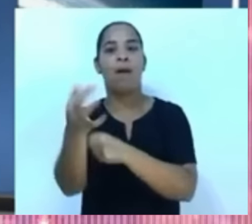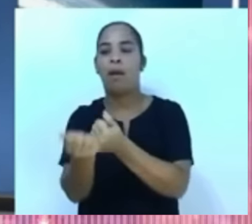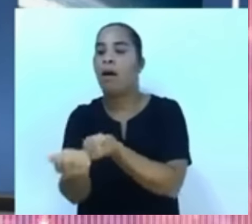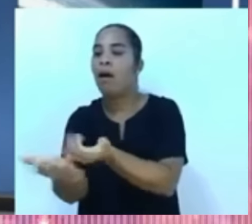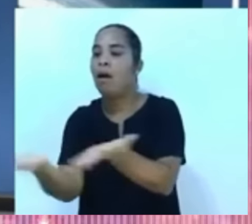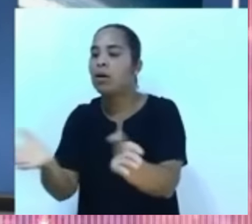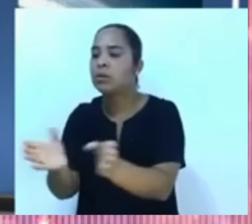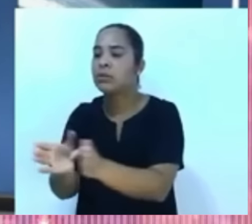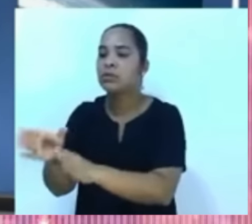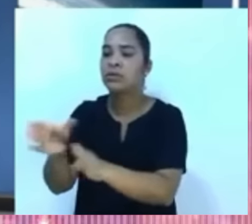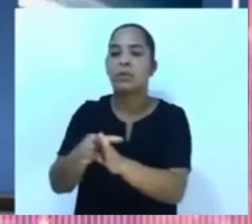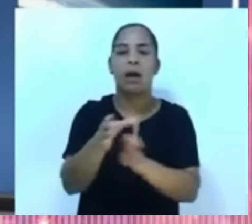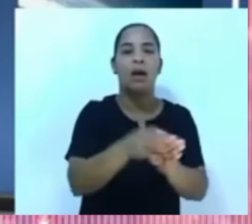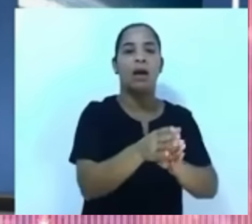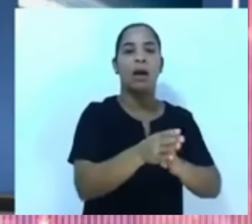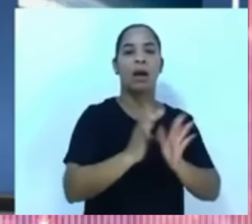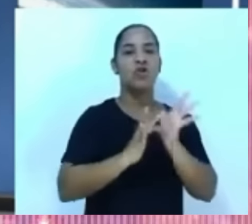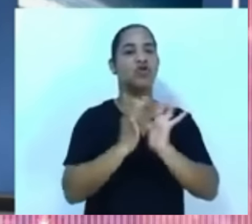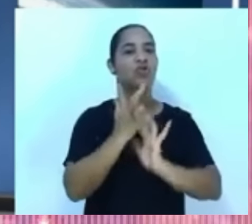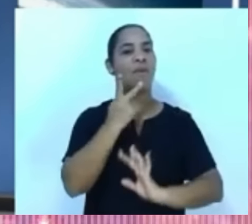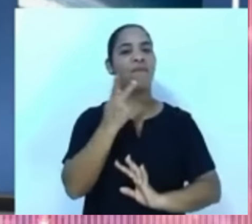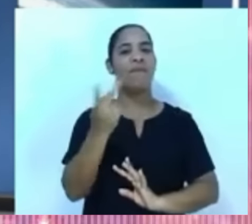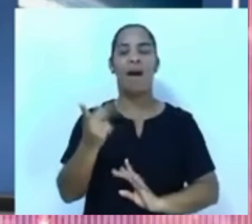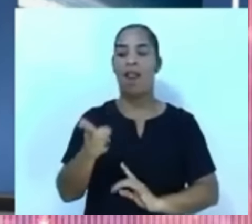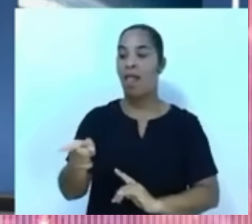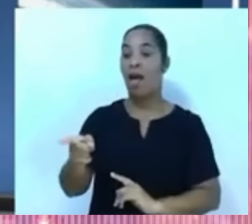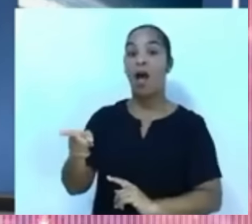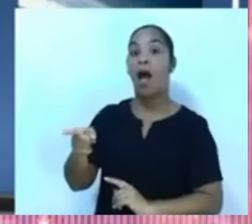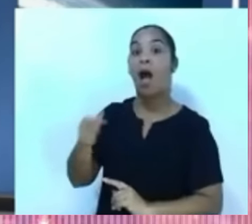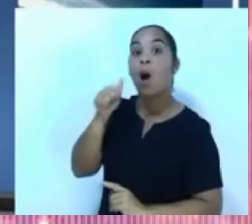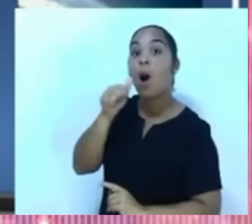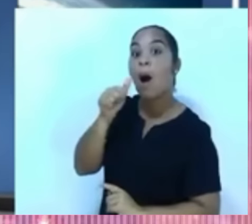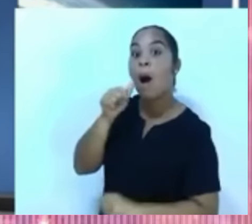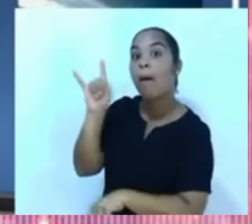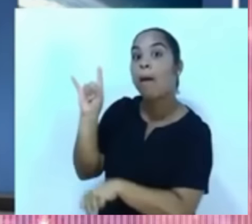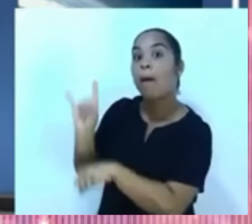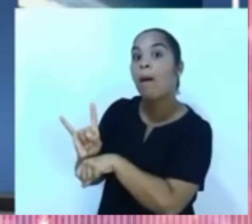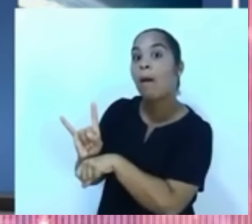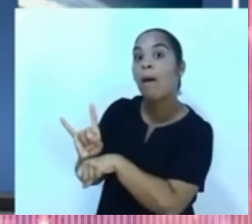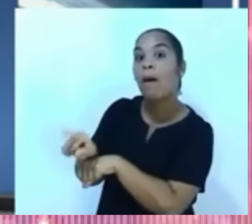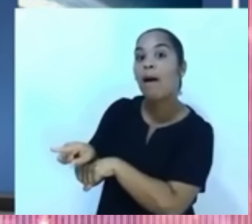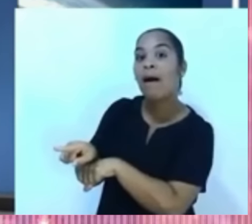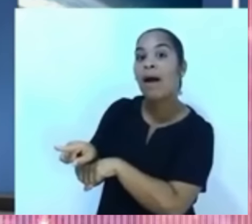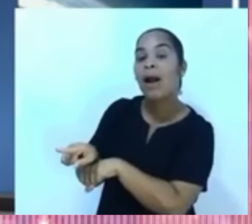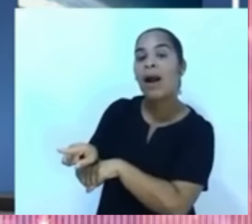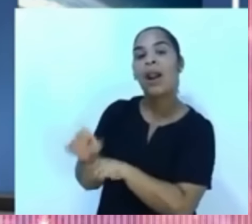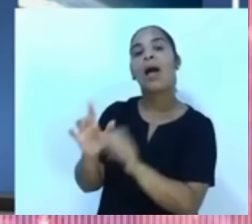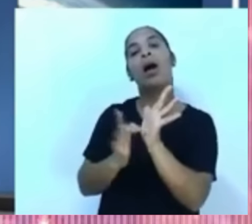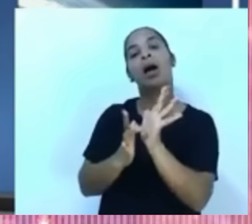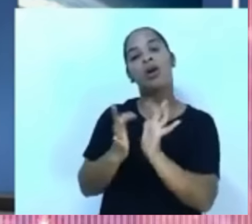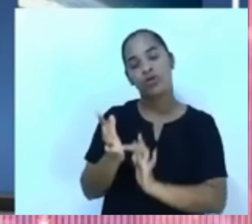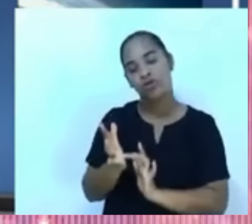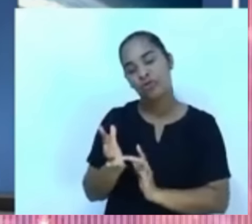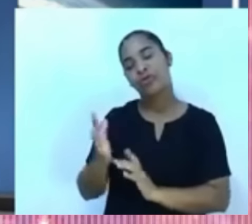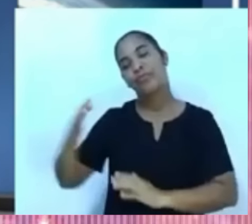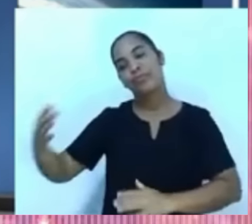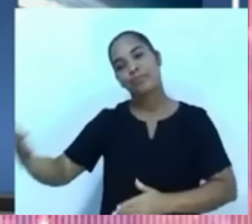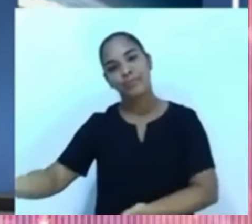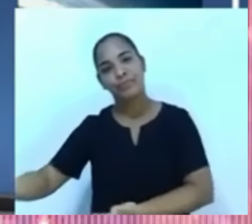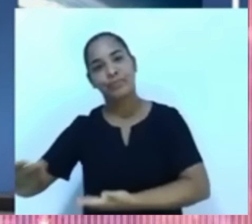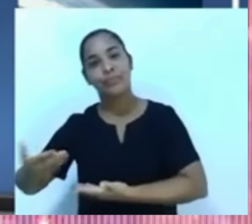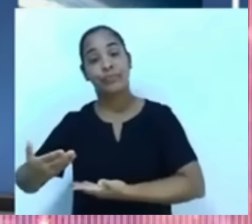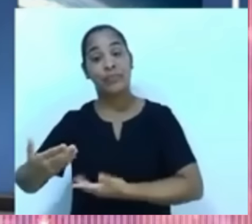fascinante de dizer a mulher Surpreendida em ado surpreendido Adultério porque o seu